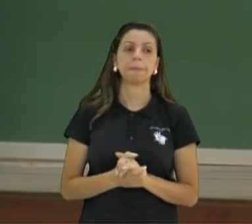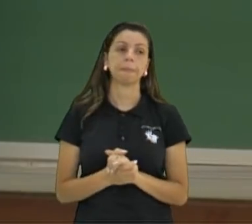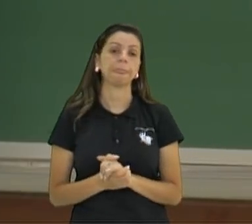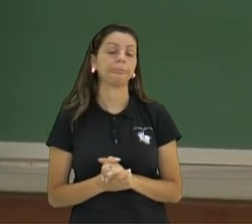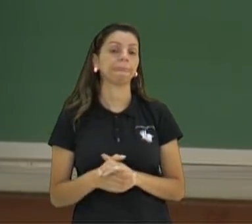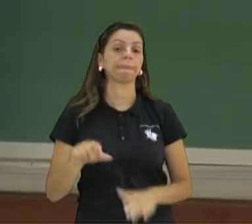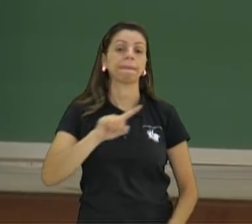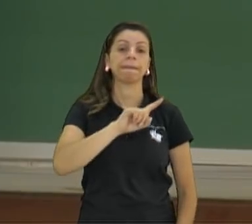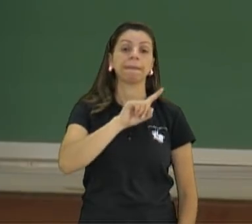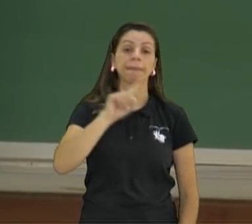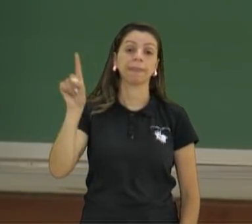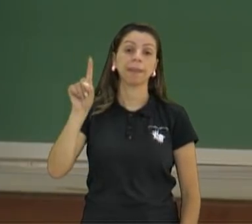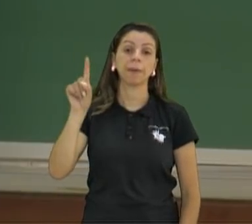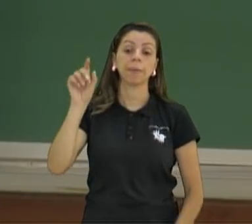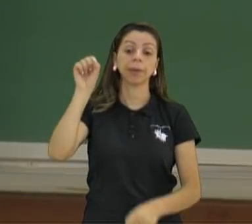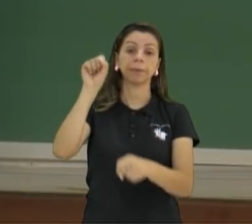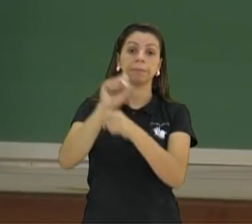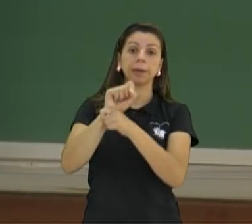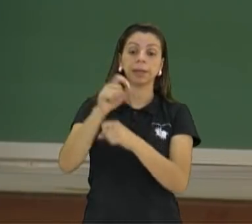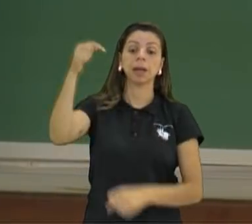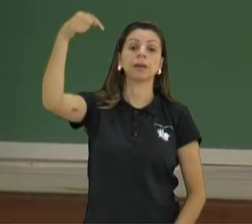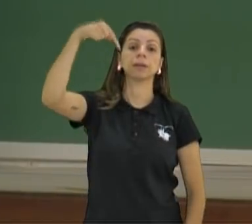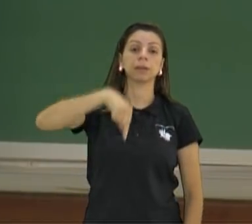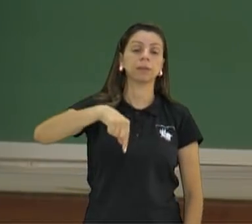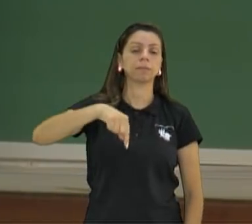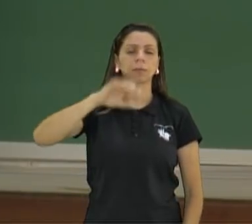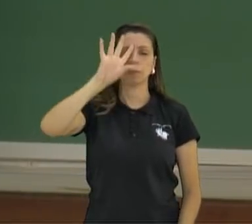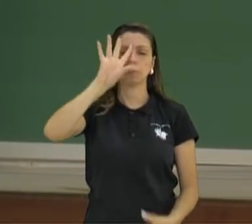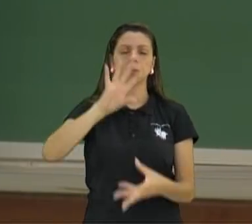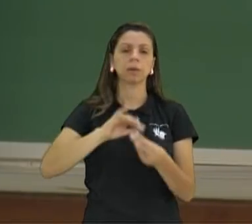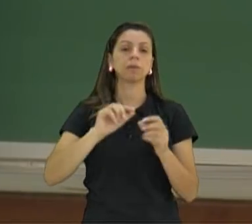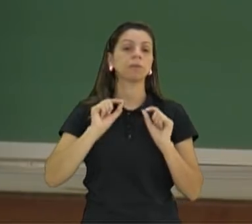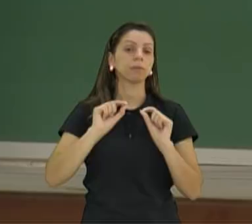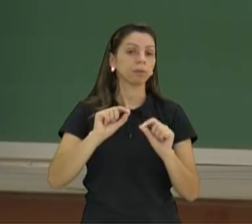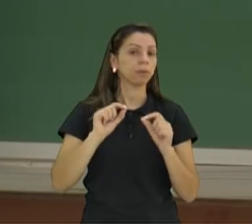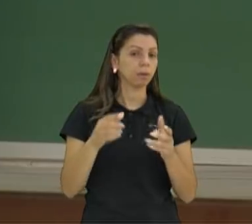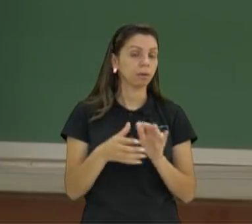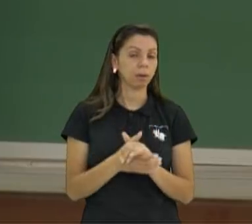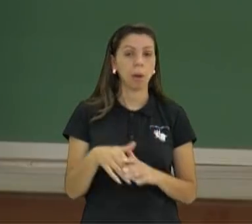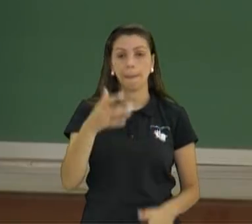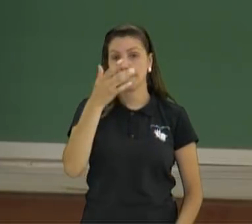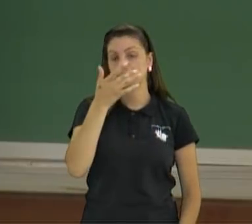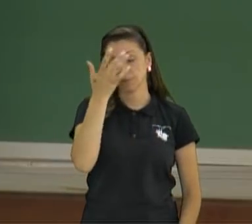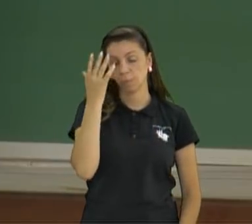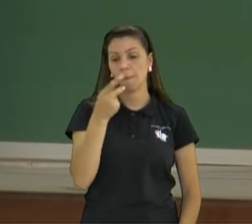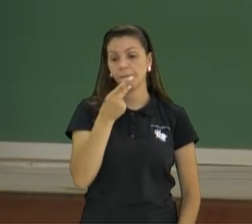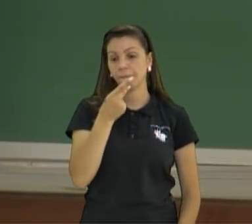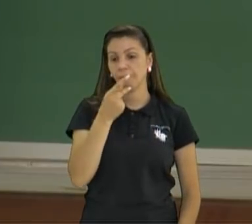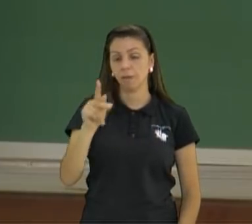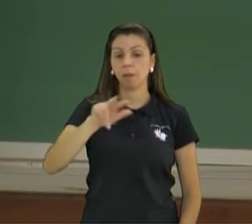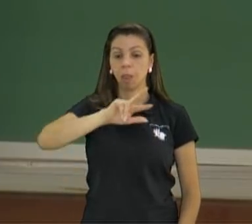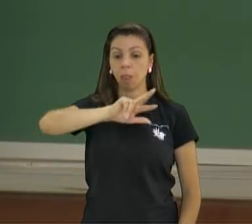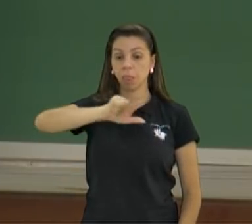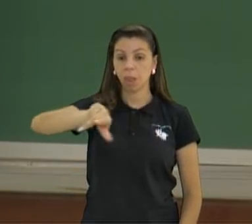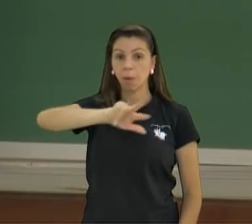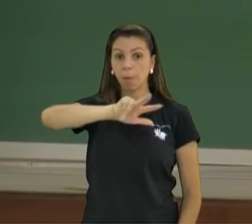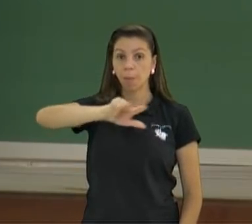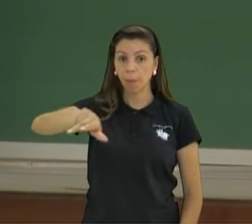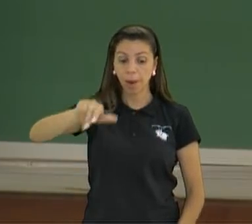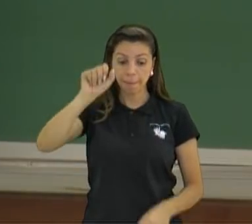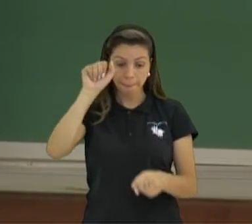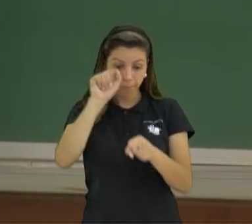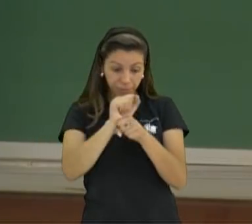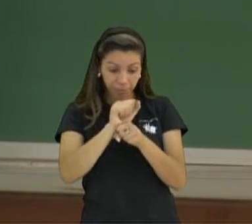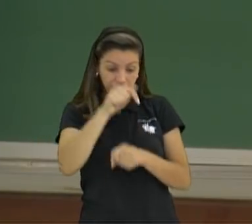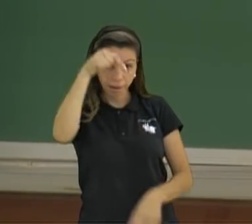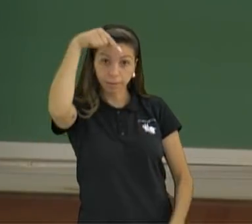aqui. Qual é o que dá para entender? Tem alguém dizendo que não é para esperar